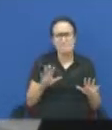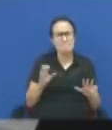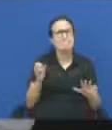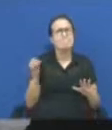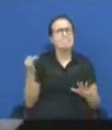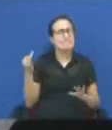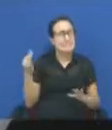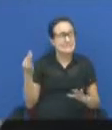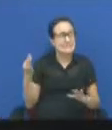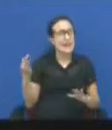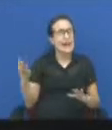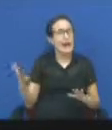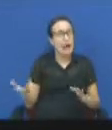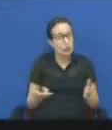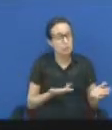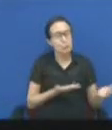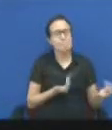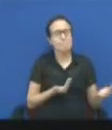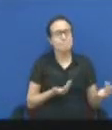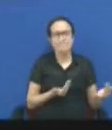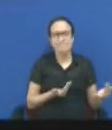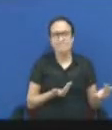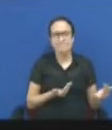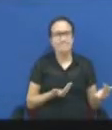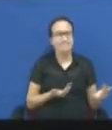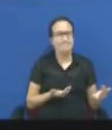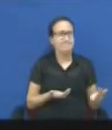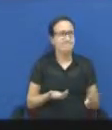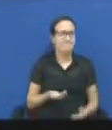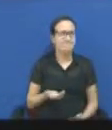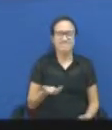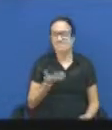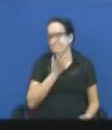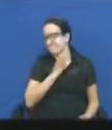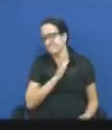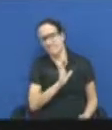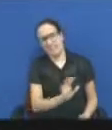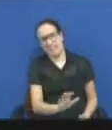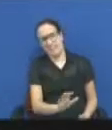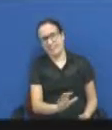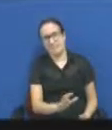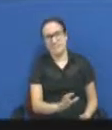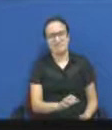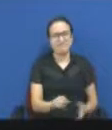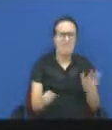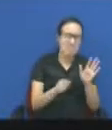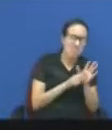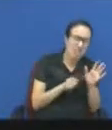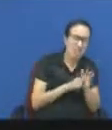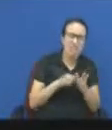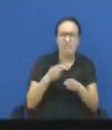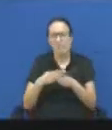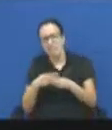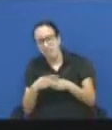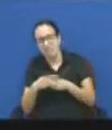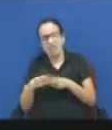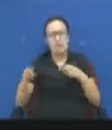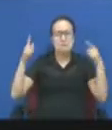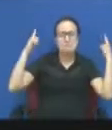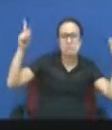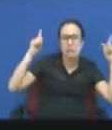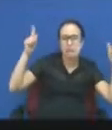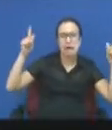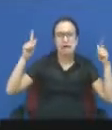a grande maioria quer baladas, drogas, sexo e rock and roll.